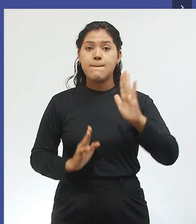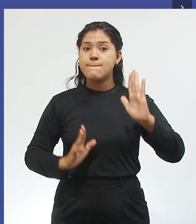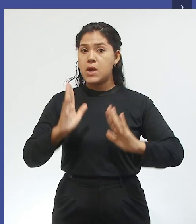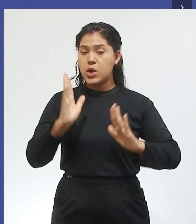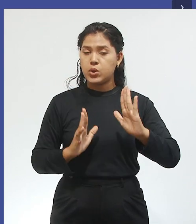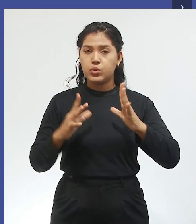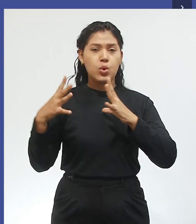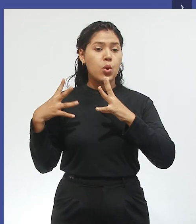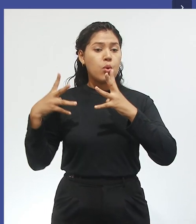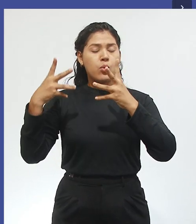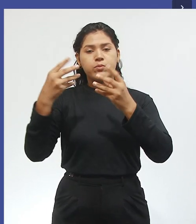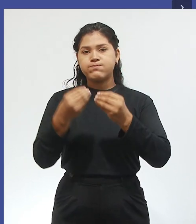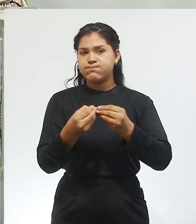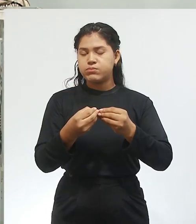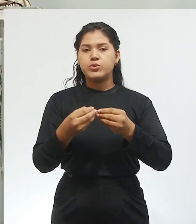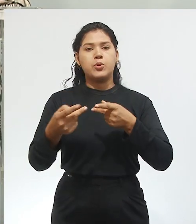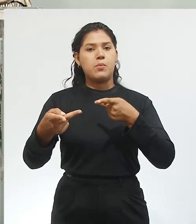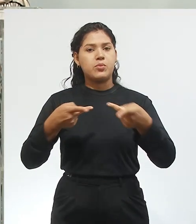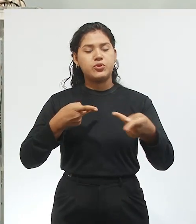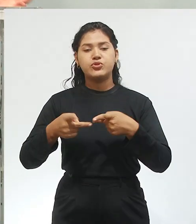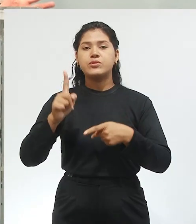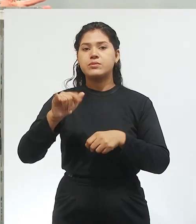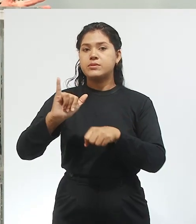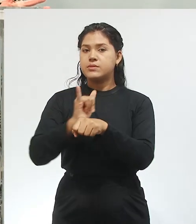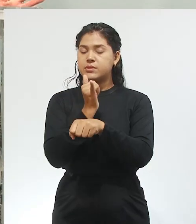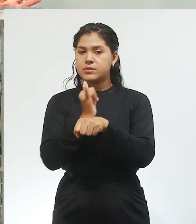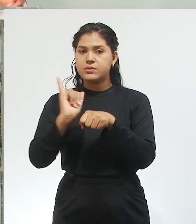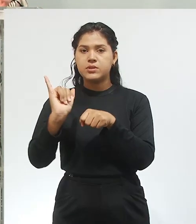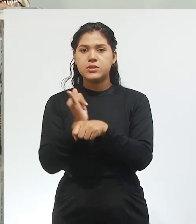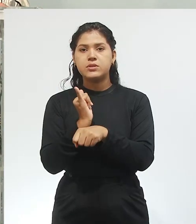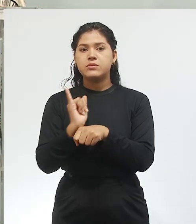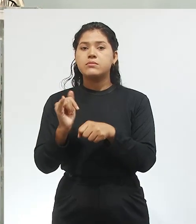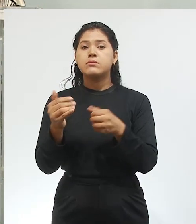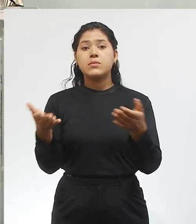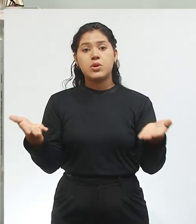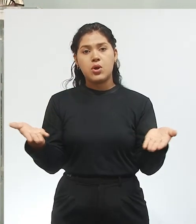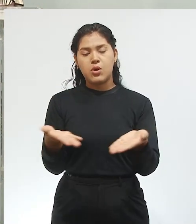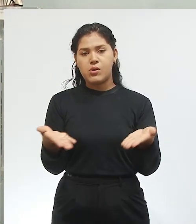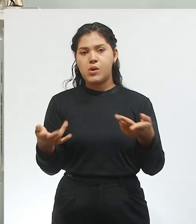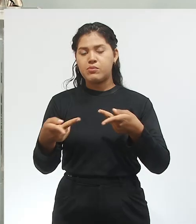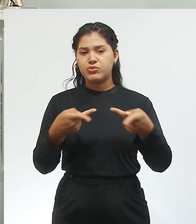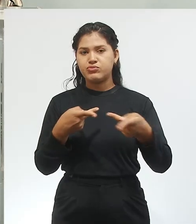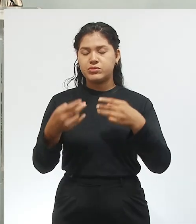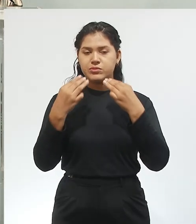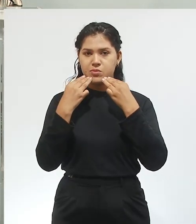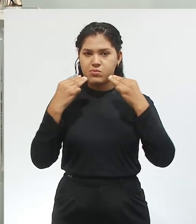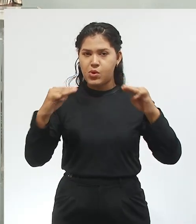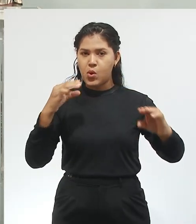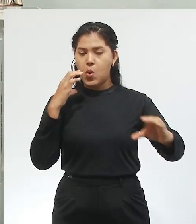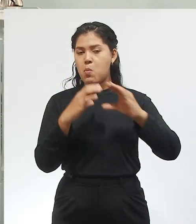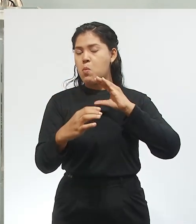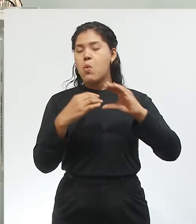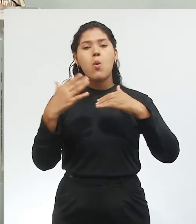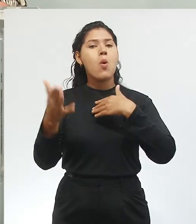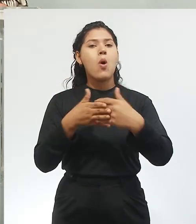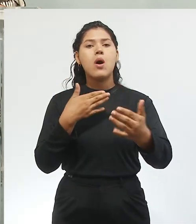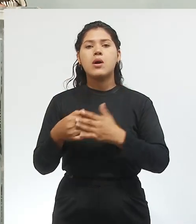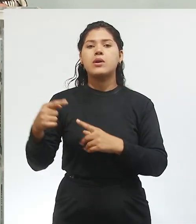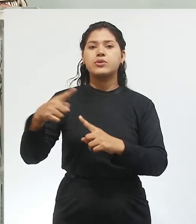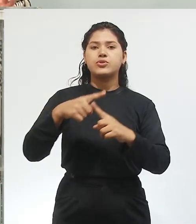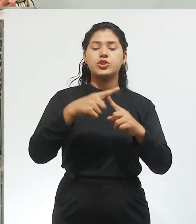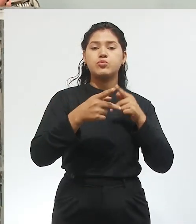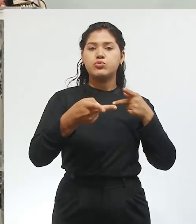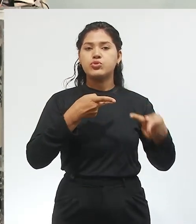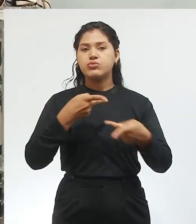implantação. Então, todo planejamento estratégico também, e aqui o plano de marketing, plano de comunicação, qualquer